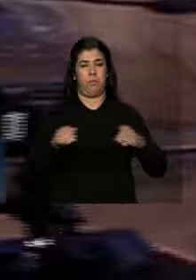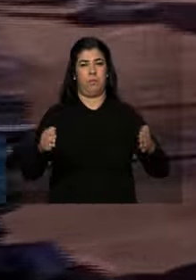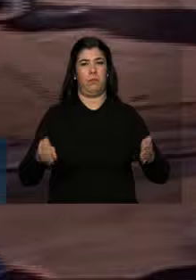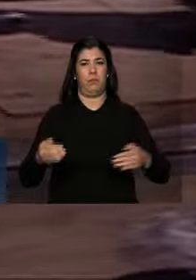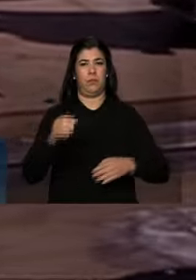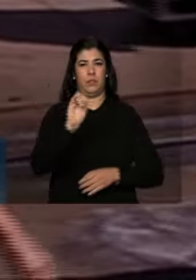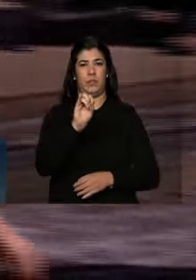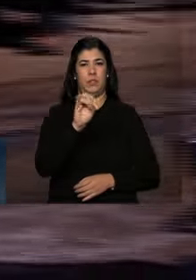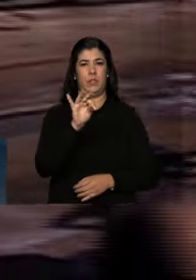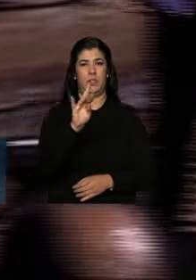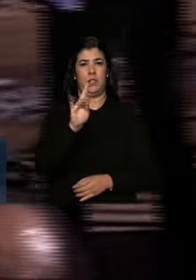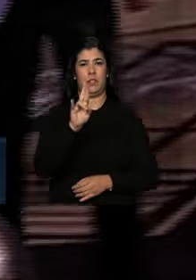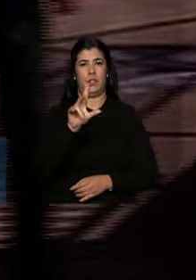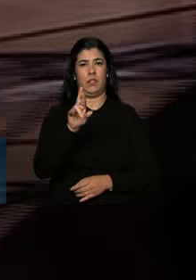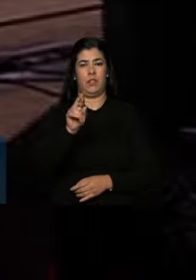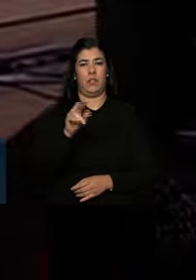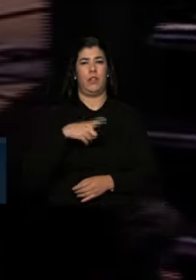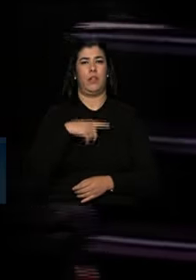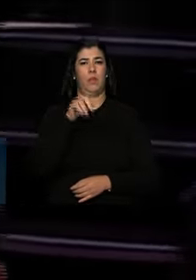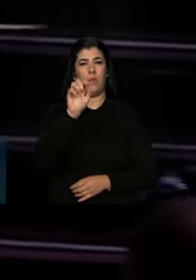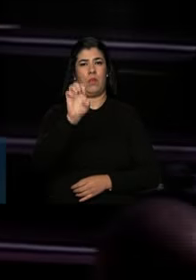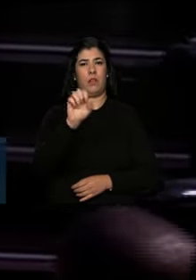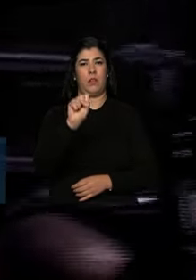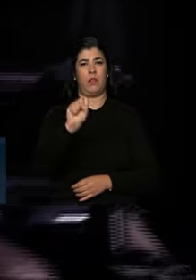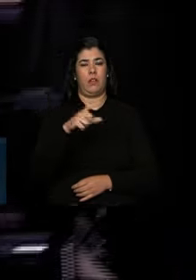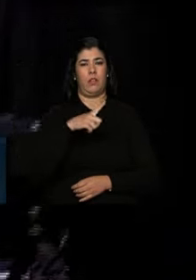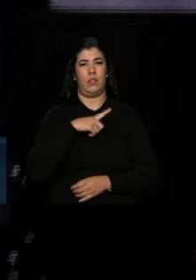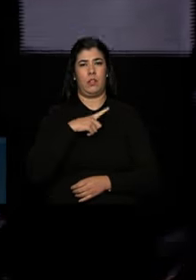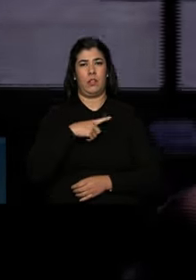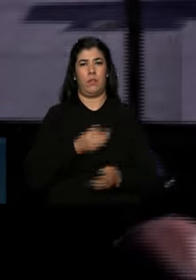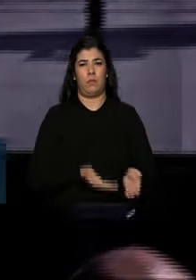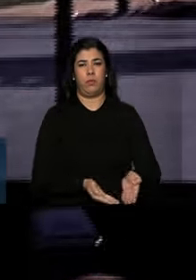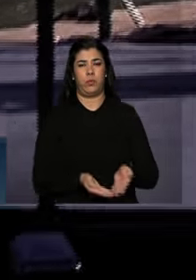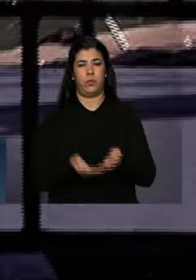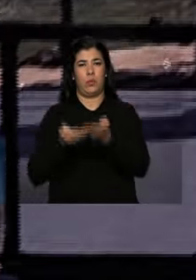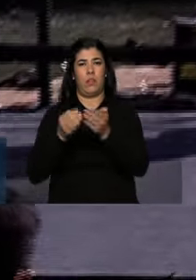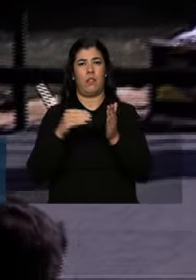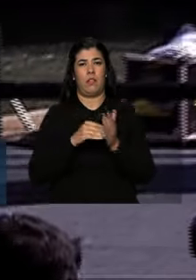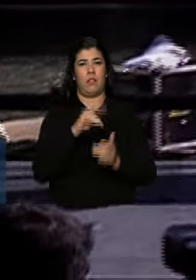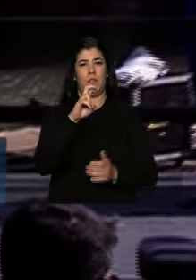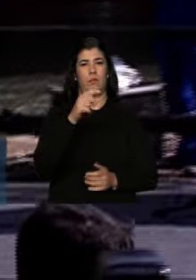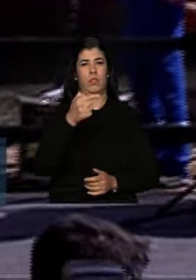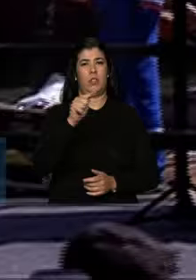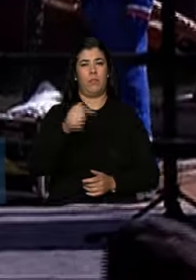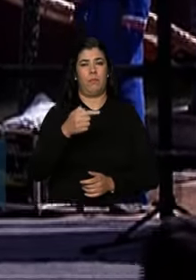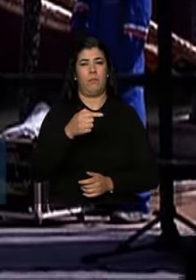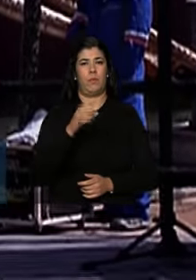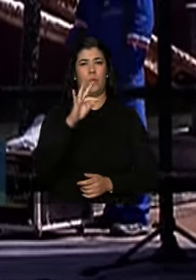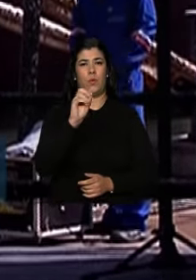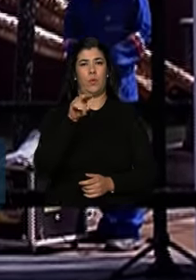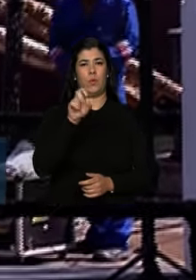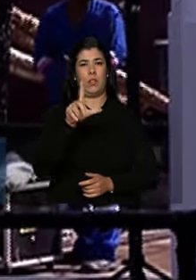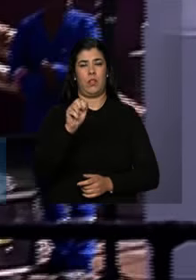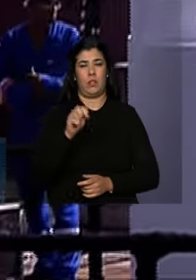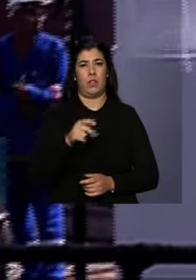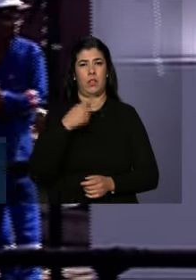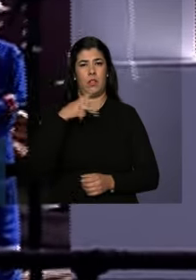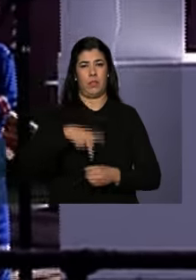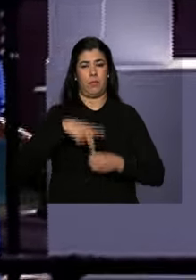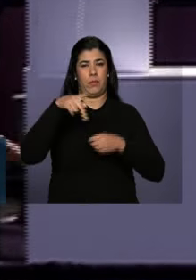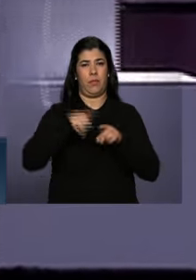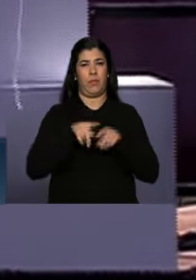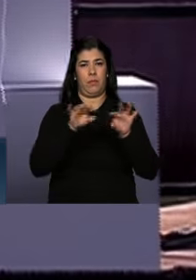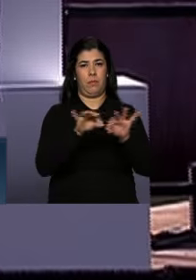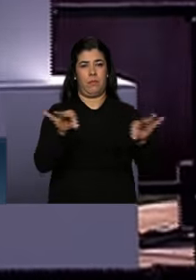capaz de transportar até 157 mil toneladas de petróleo e possui 274 metros